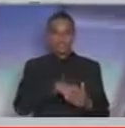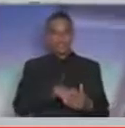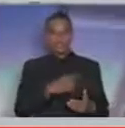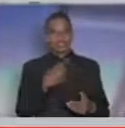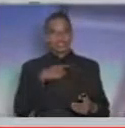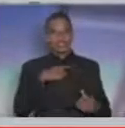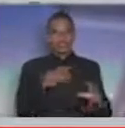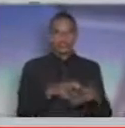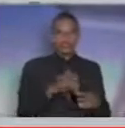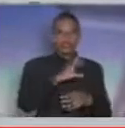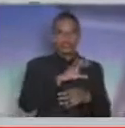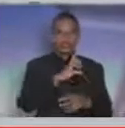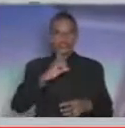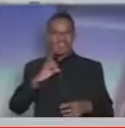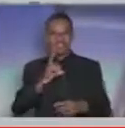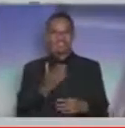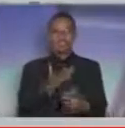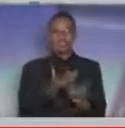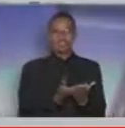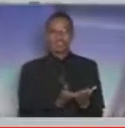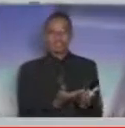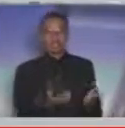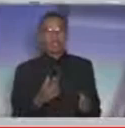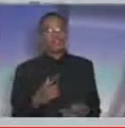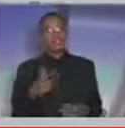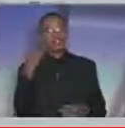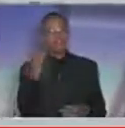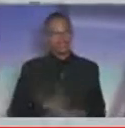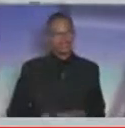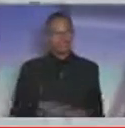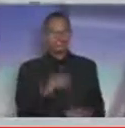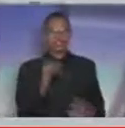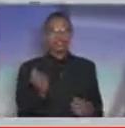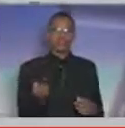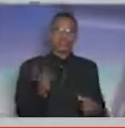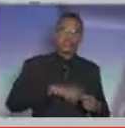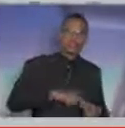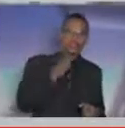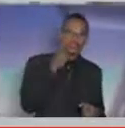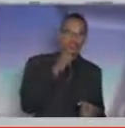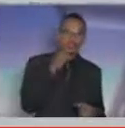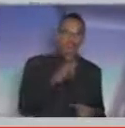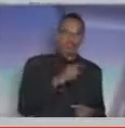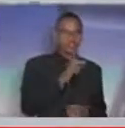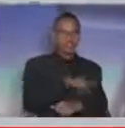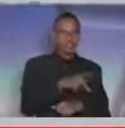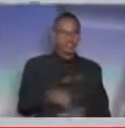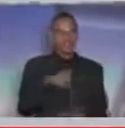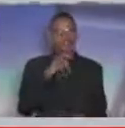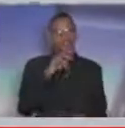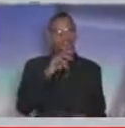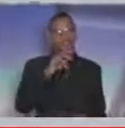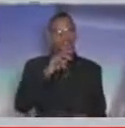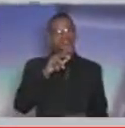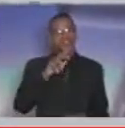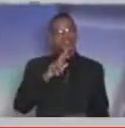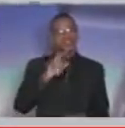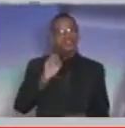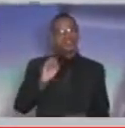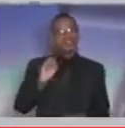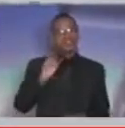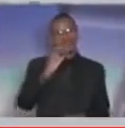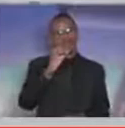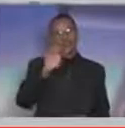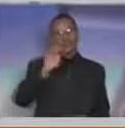sua coordenação lhe foi reeleita a professora Rose tumura e vai continuar nos